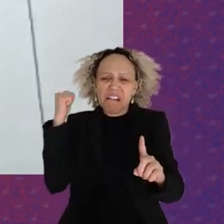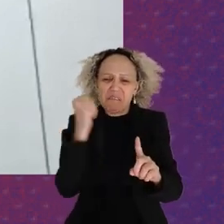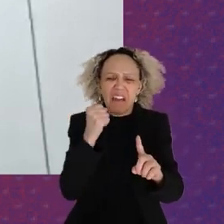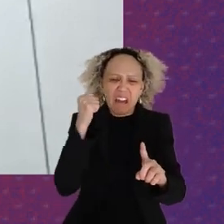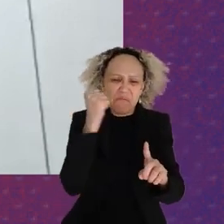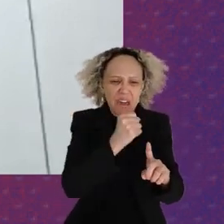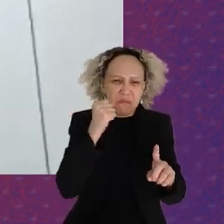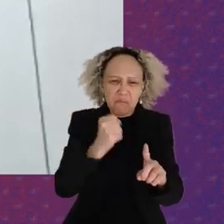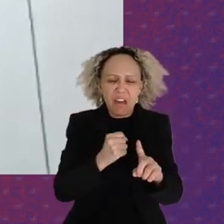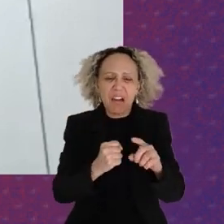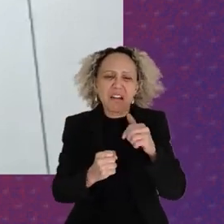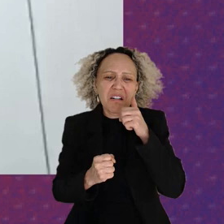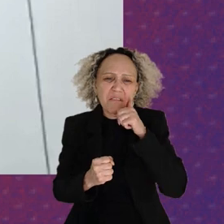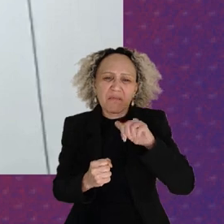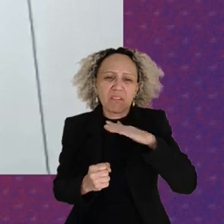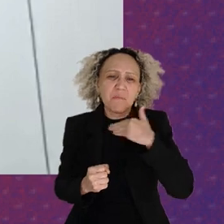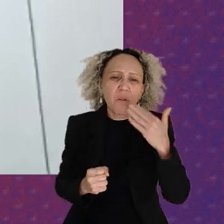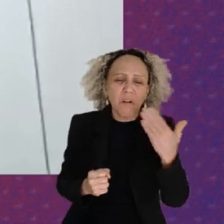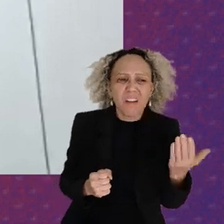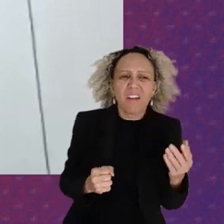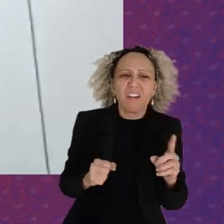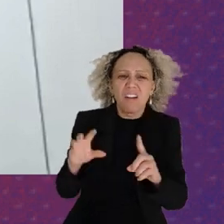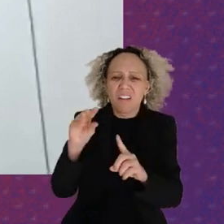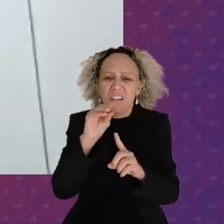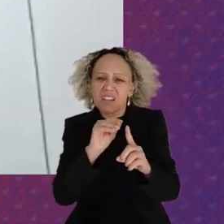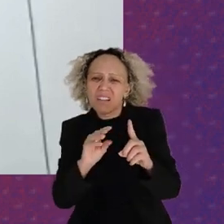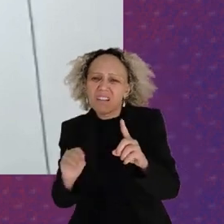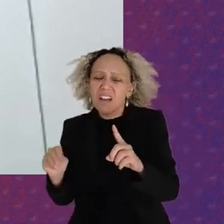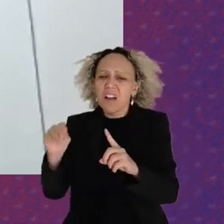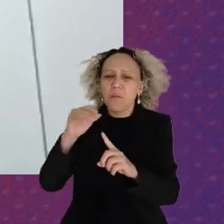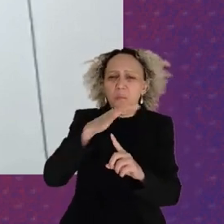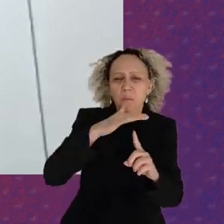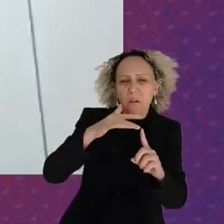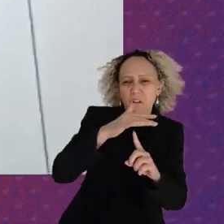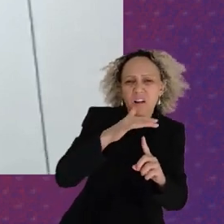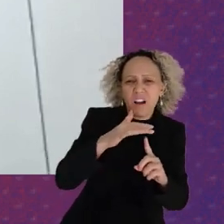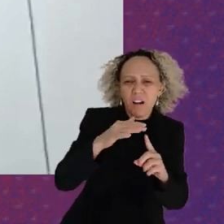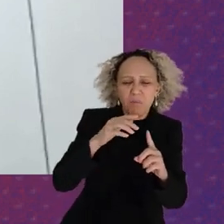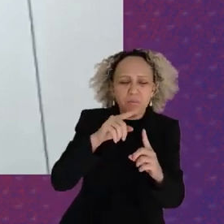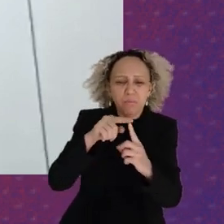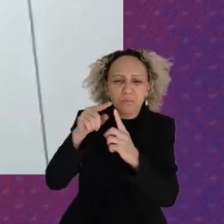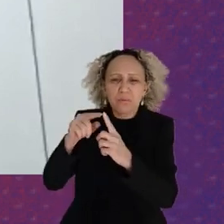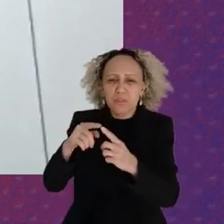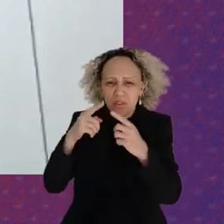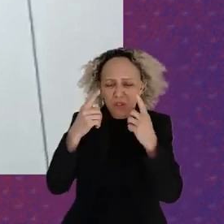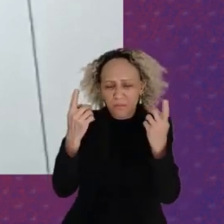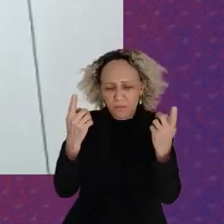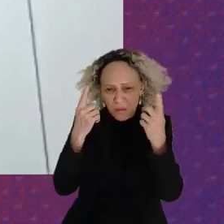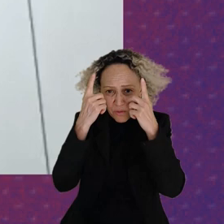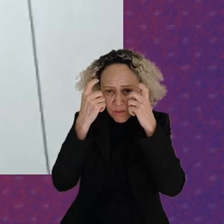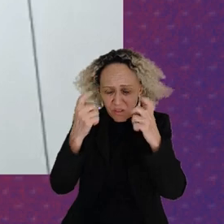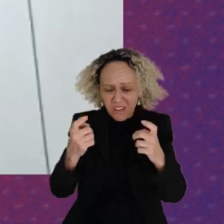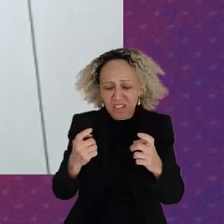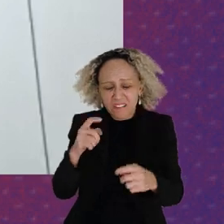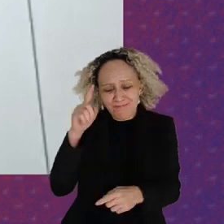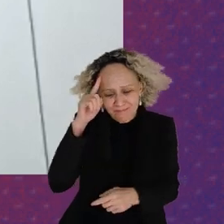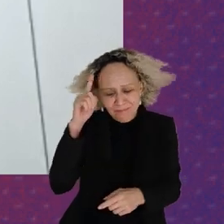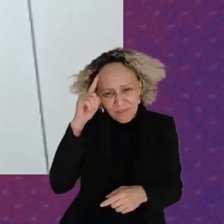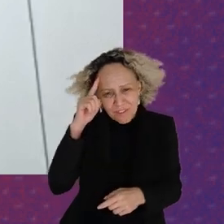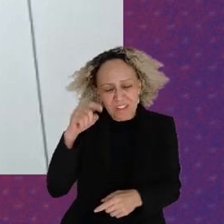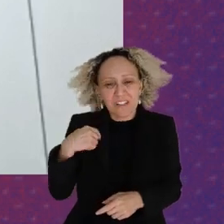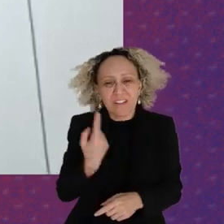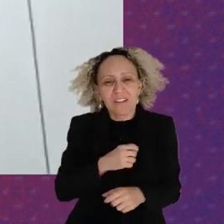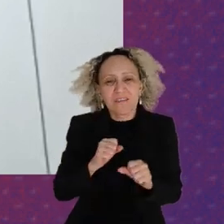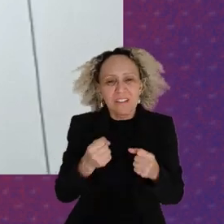assédio sexual, enfim, todos os tipos de violência que nos atinge cotidianamente. Então, o combate, o enfrentamento